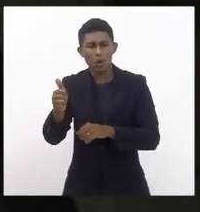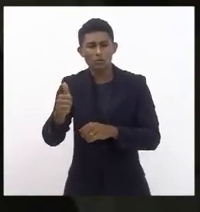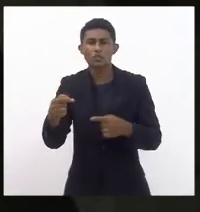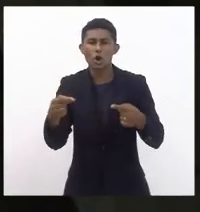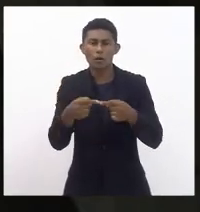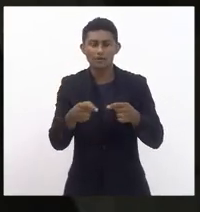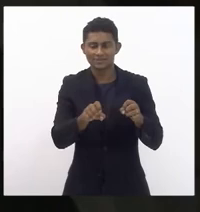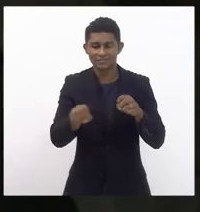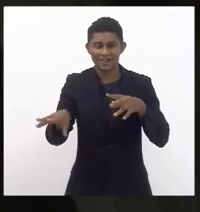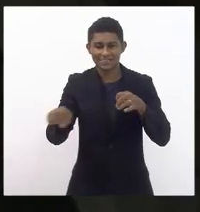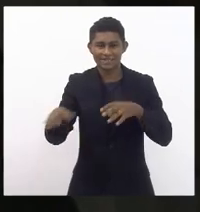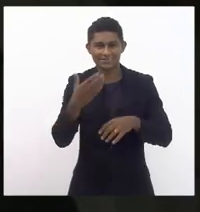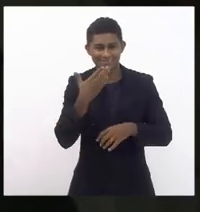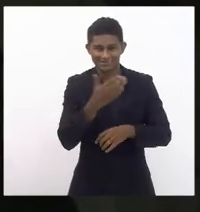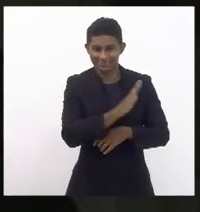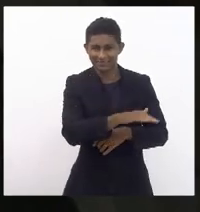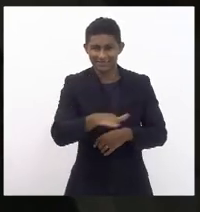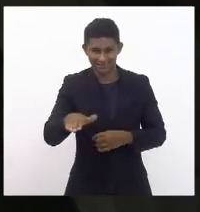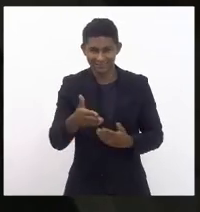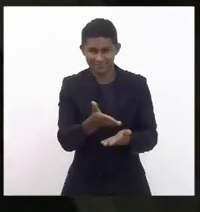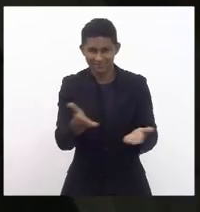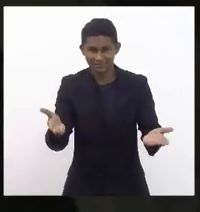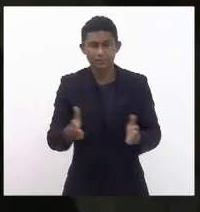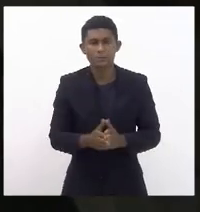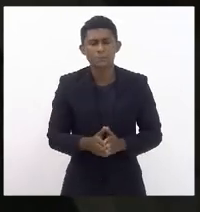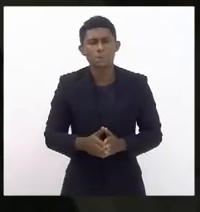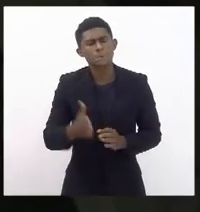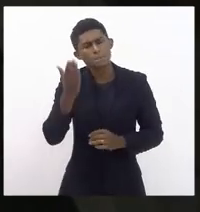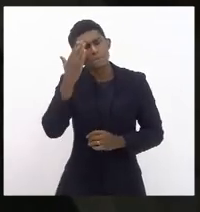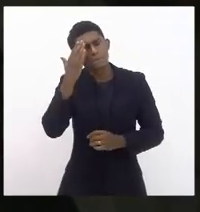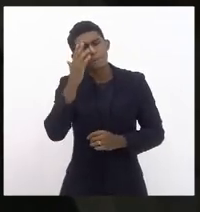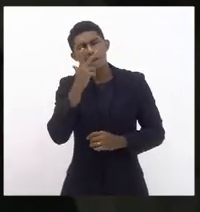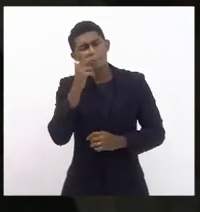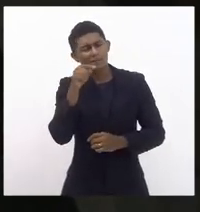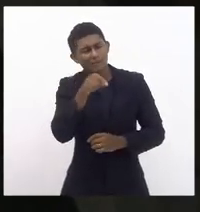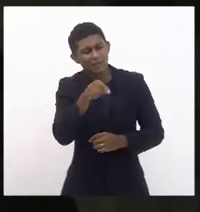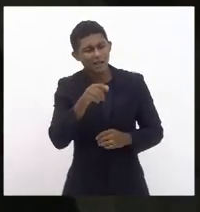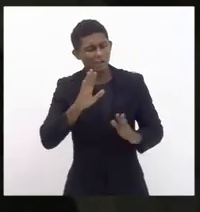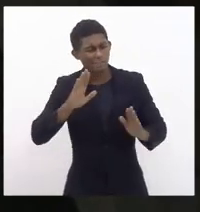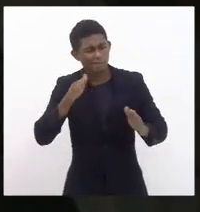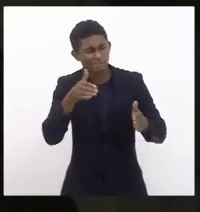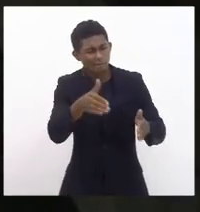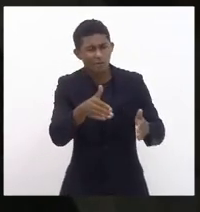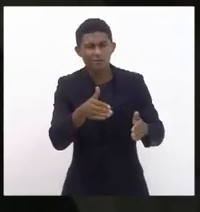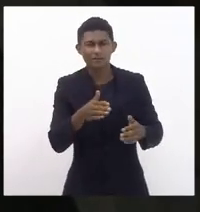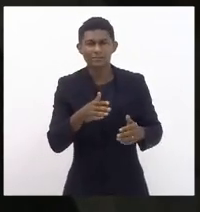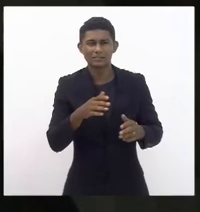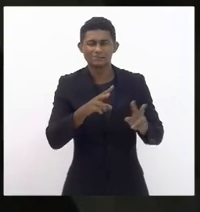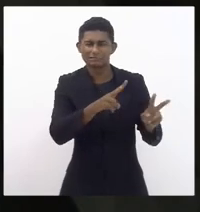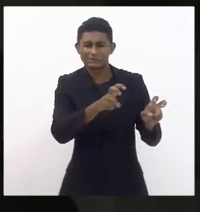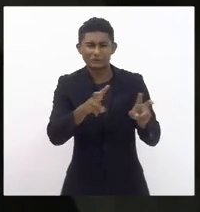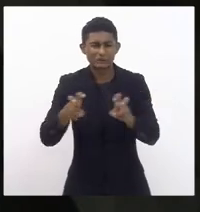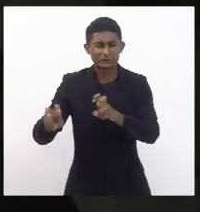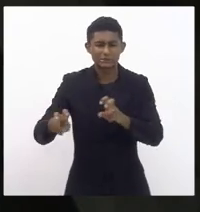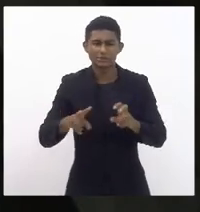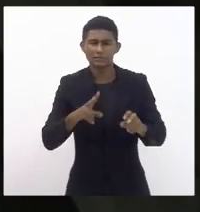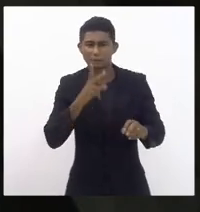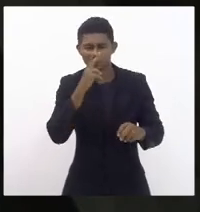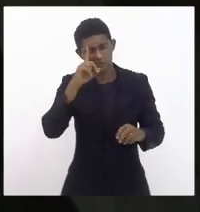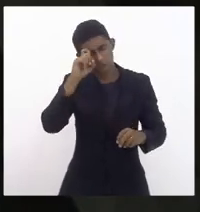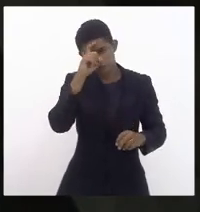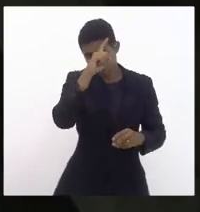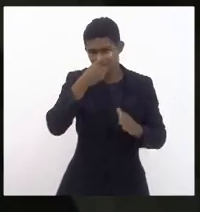Básica abordagem ela é muito muito específica muito complexa grande educação infantil A